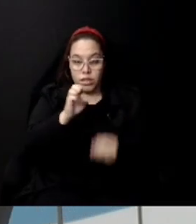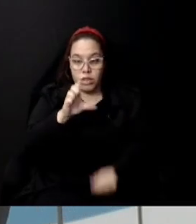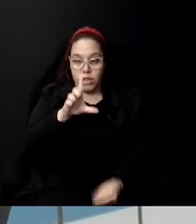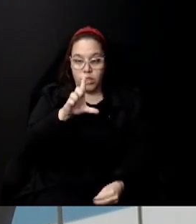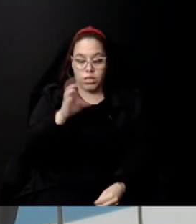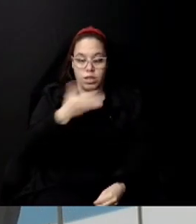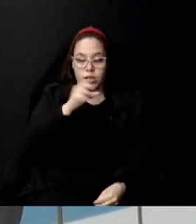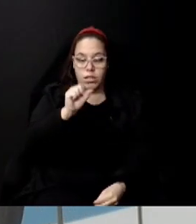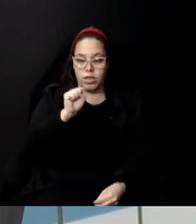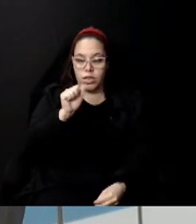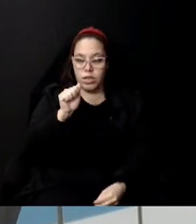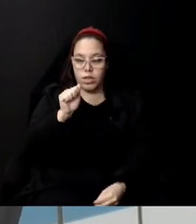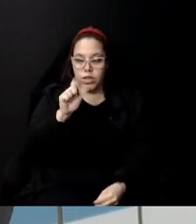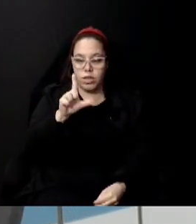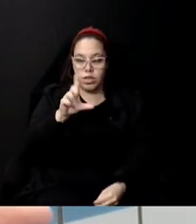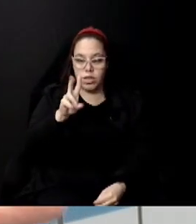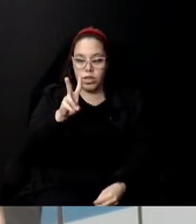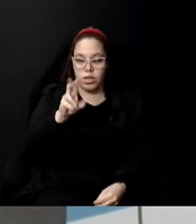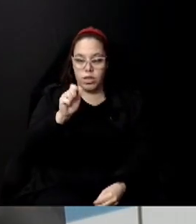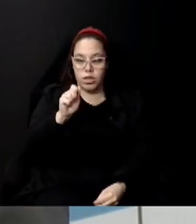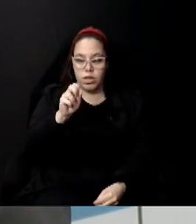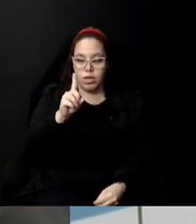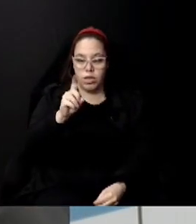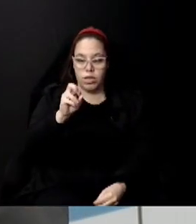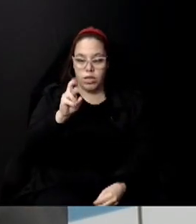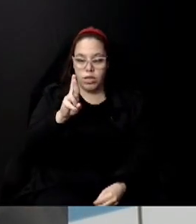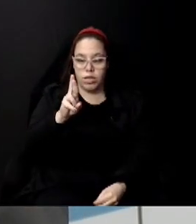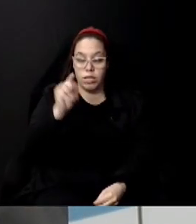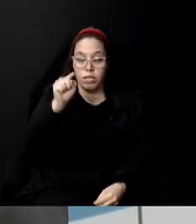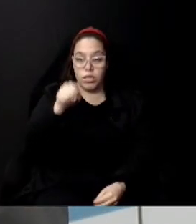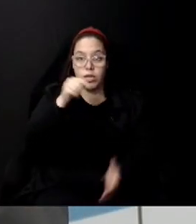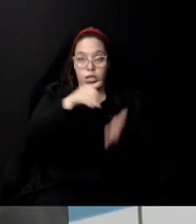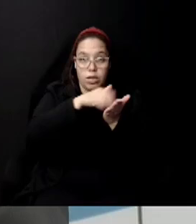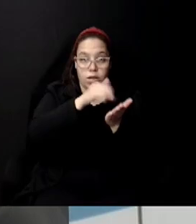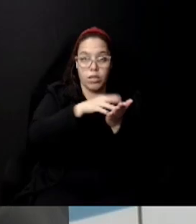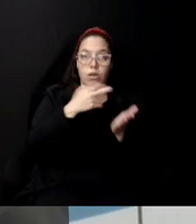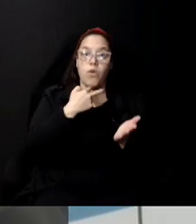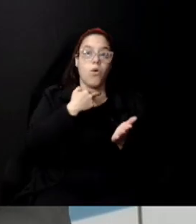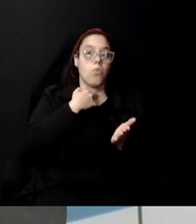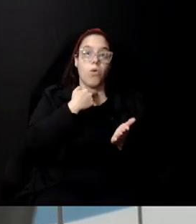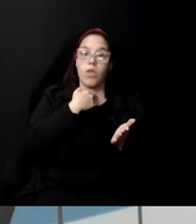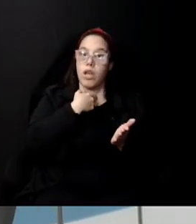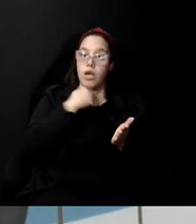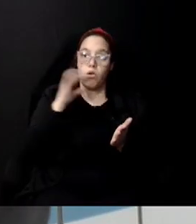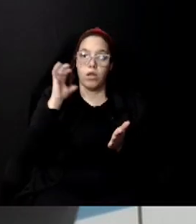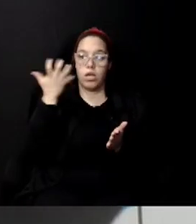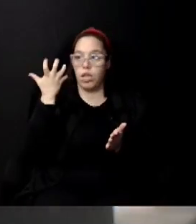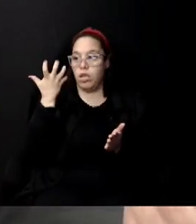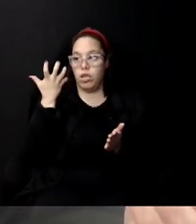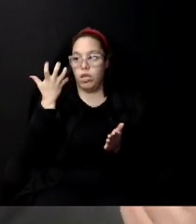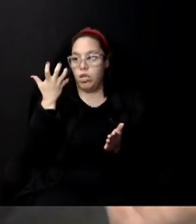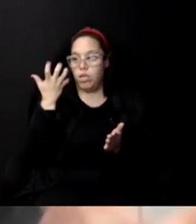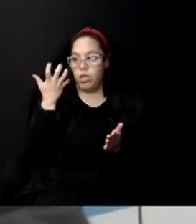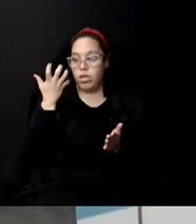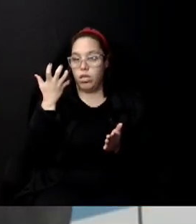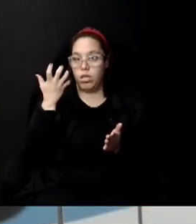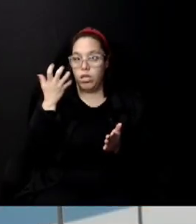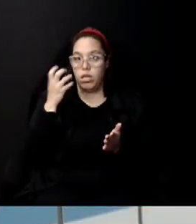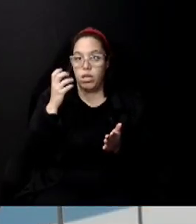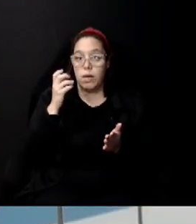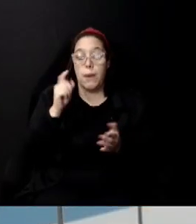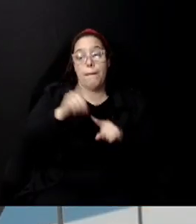O juiz dos Estados Unidos determinou que aquelas deportações não poderiam ocorrer. E elas ocorreram mesmo assim. Foi